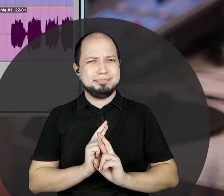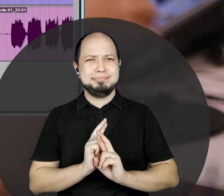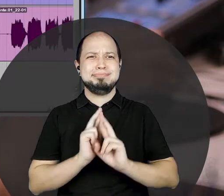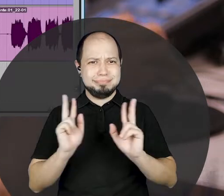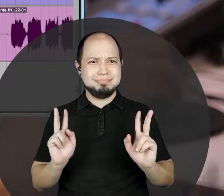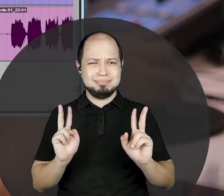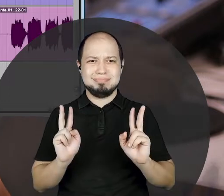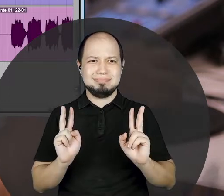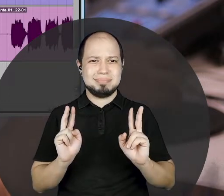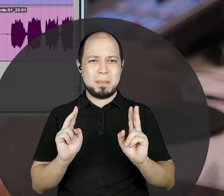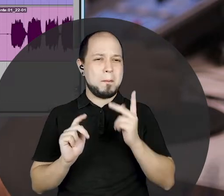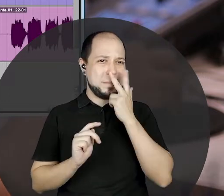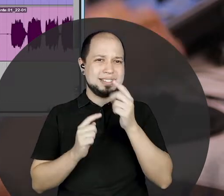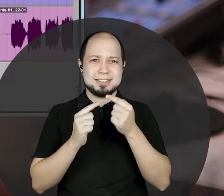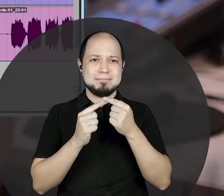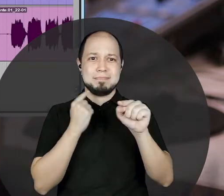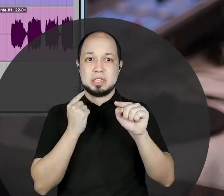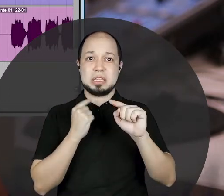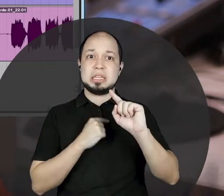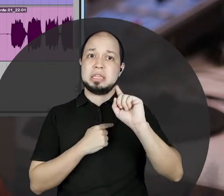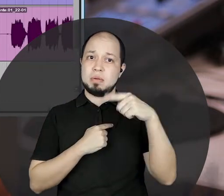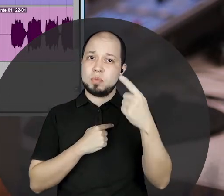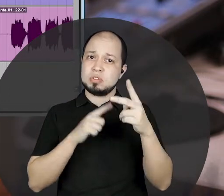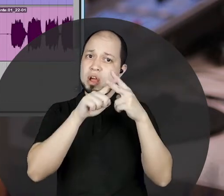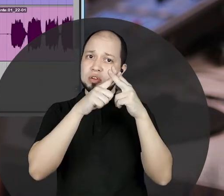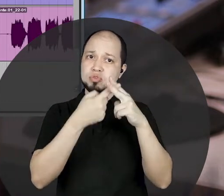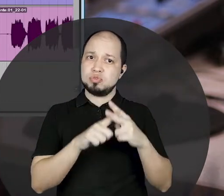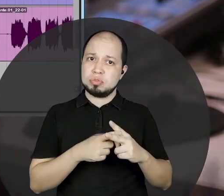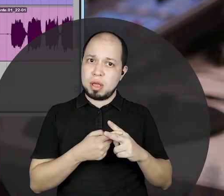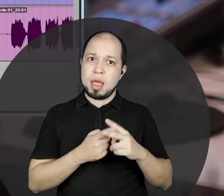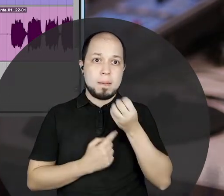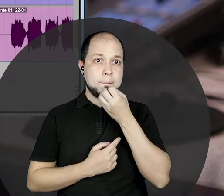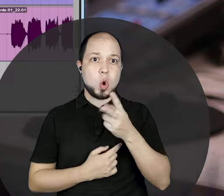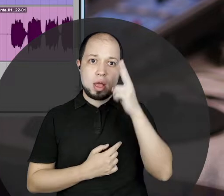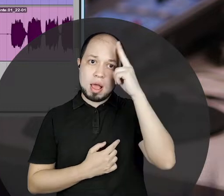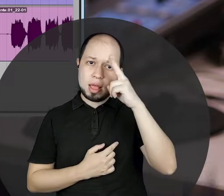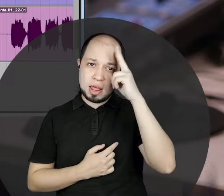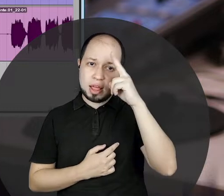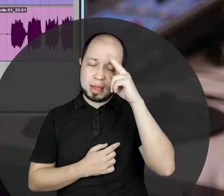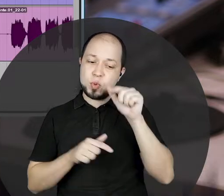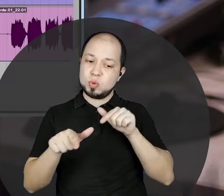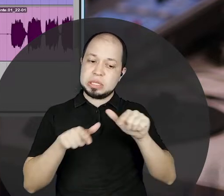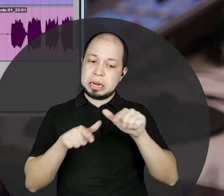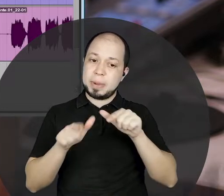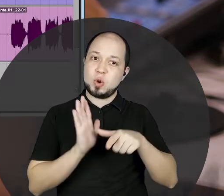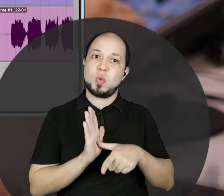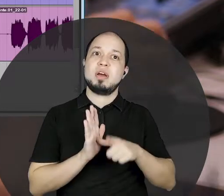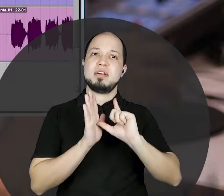Tá correndo um pouquinho. Já a gente corrige isso. É bom que a gente já recapitula o trabalho que a gente fez lá.